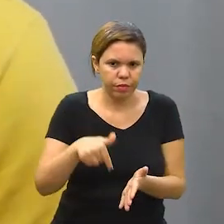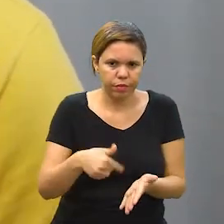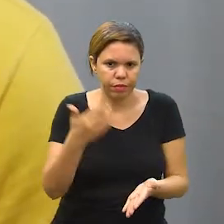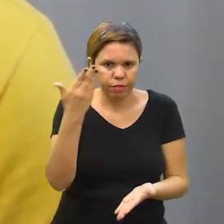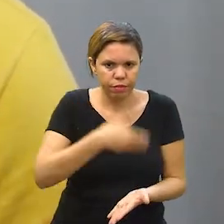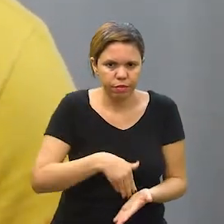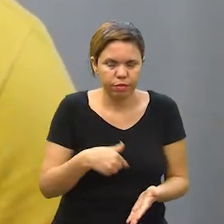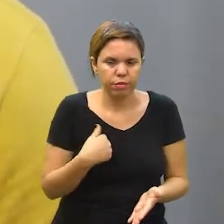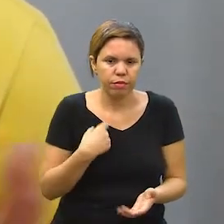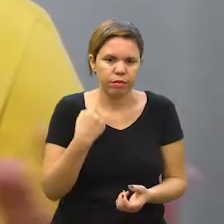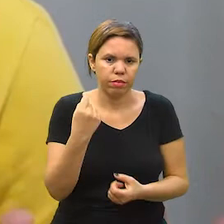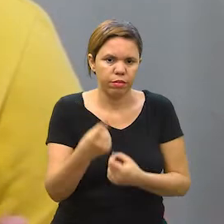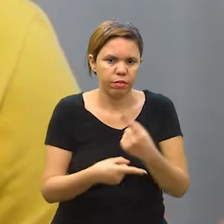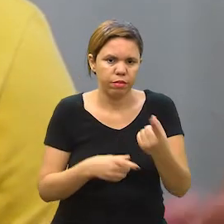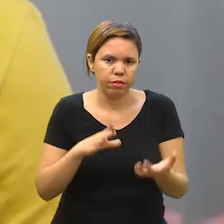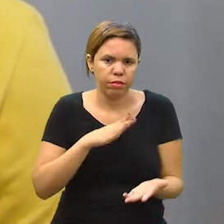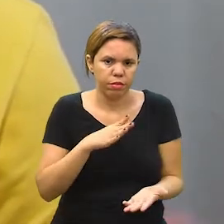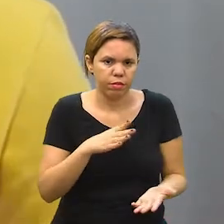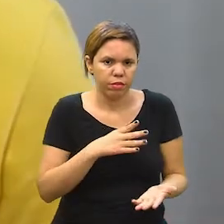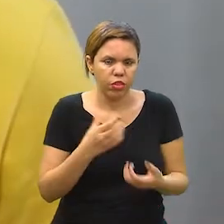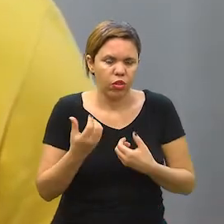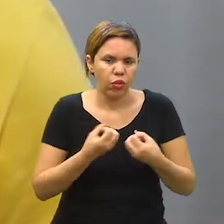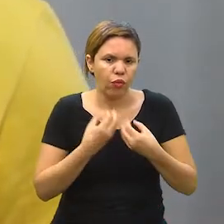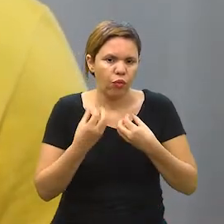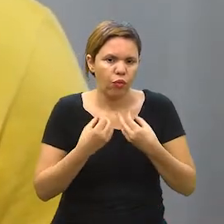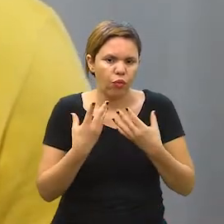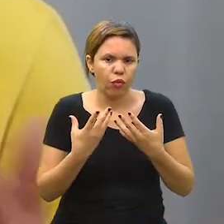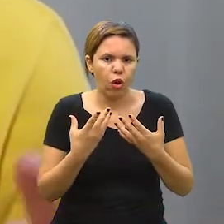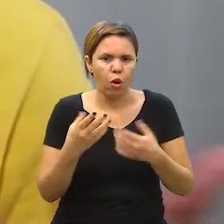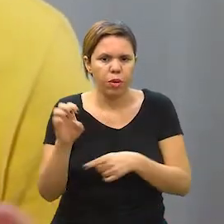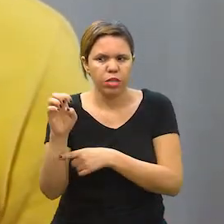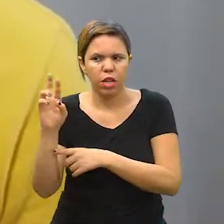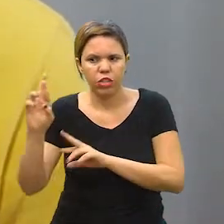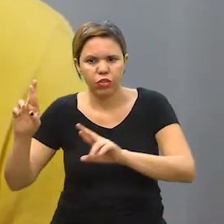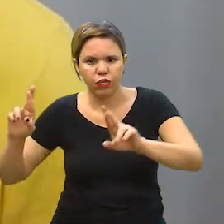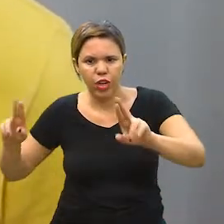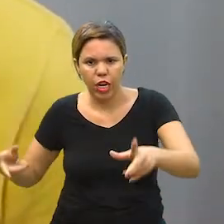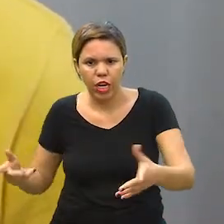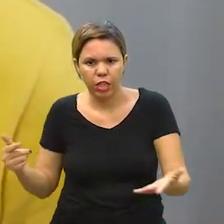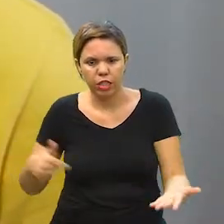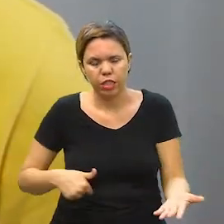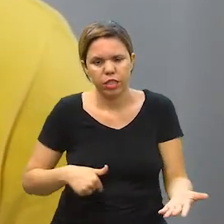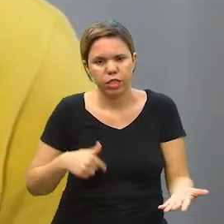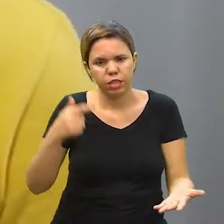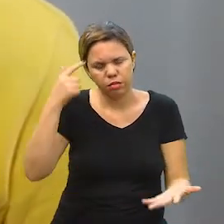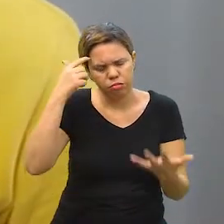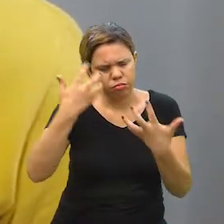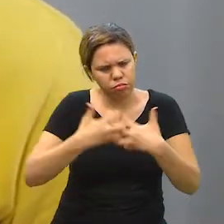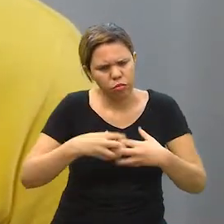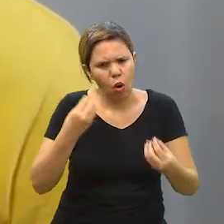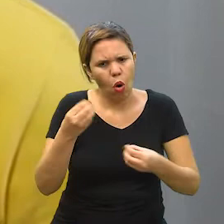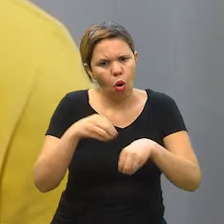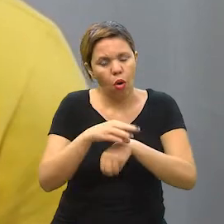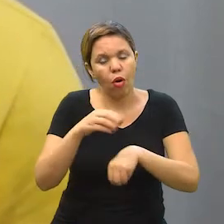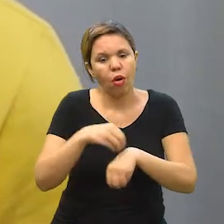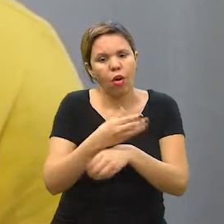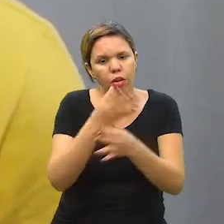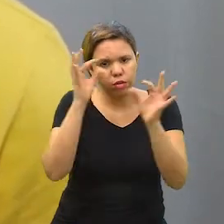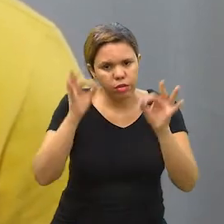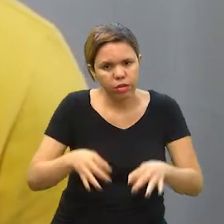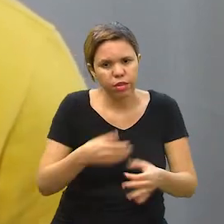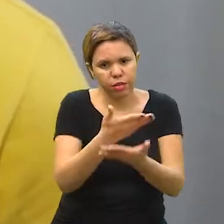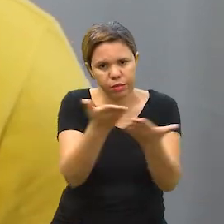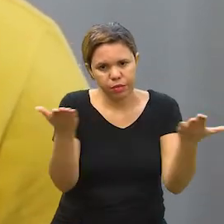né? Uma vez que as cidades informam uma coisa, o estado informa outra e a gente tenta aqui quebrar a cabeça para passar as informações corretas